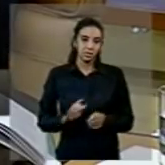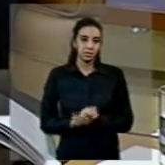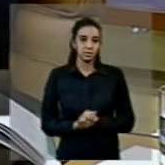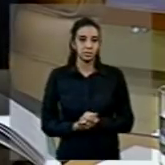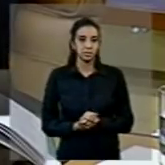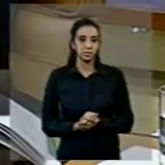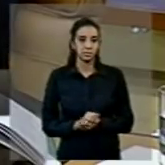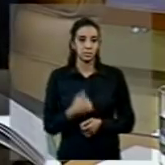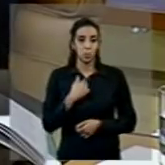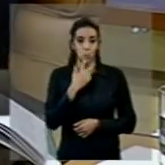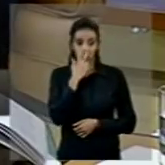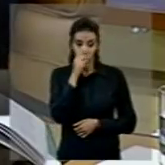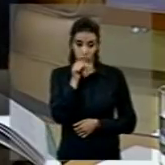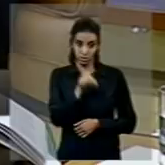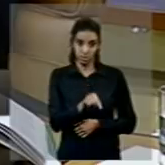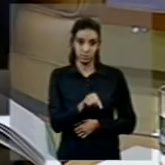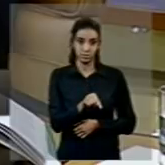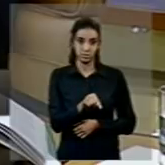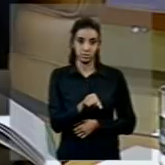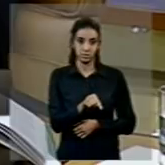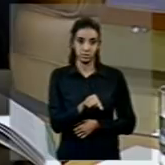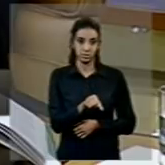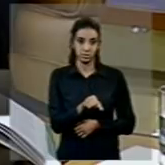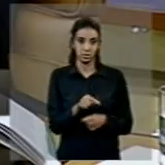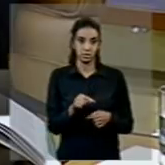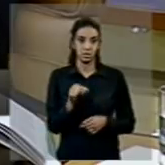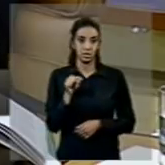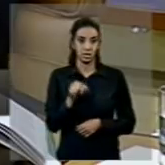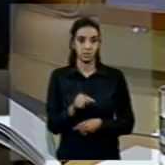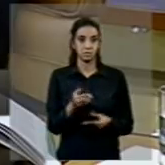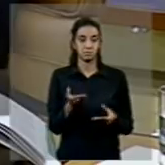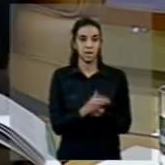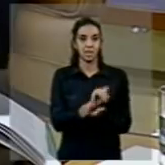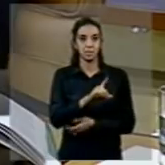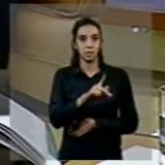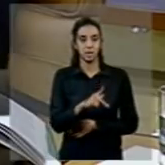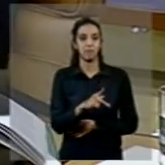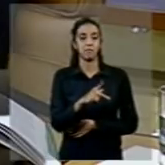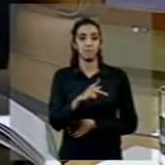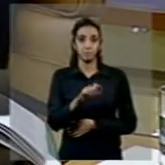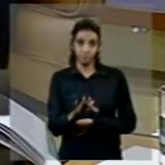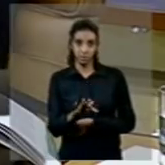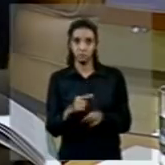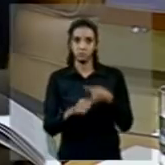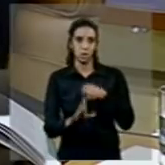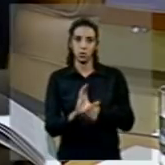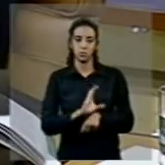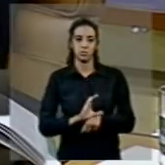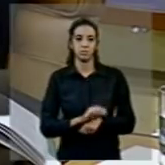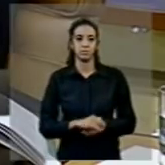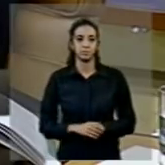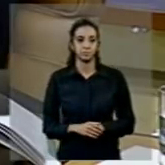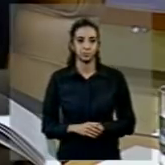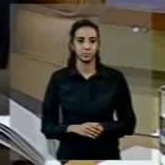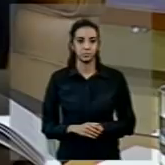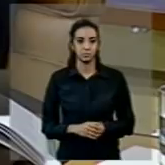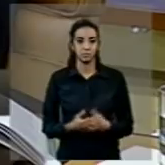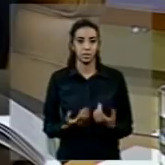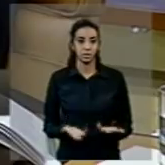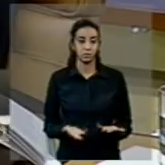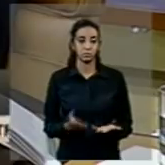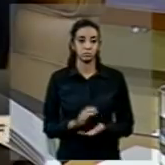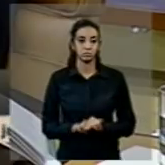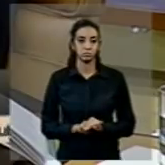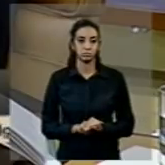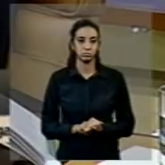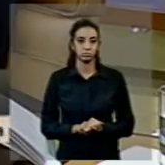aqui um procedimento constitucionalmente afeito ao que posto no direito brasileiro. Não vislumbro, portanto, a